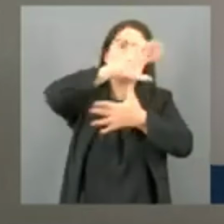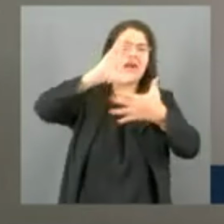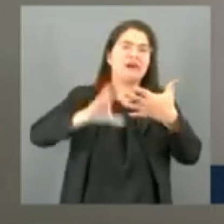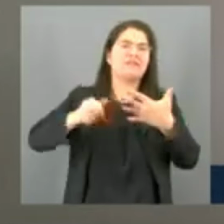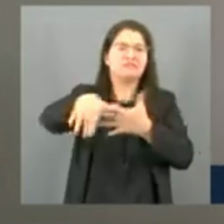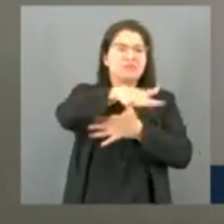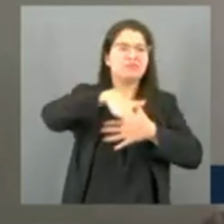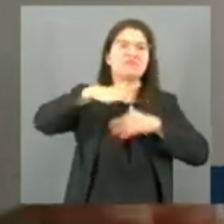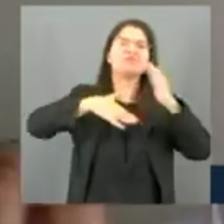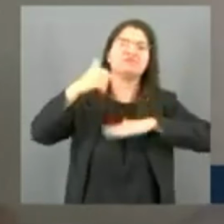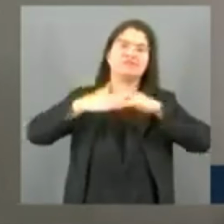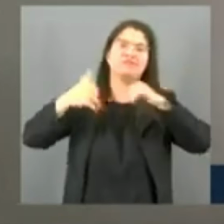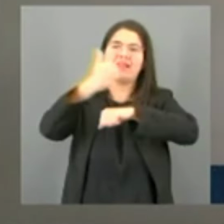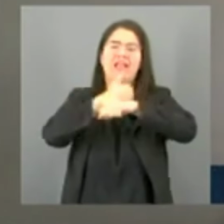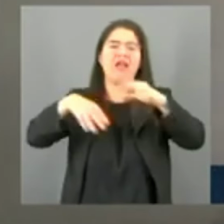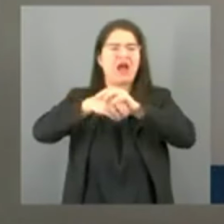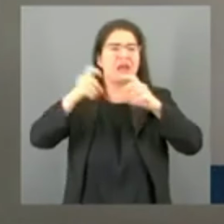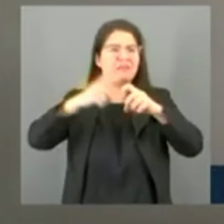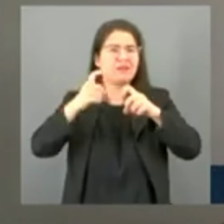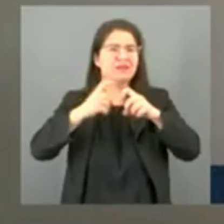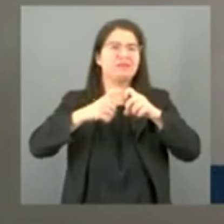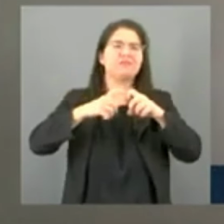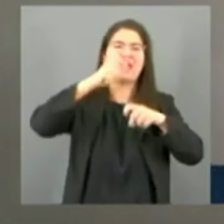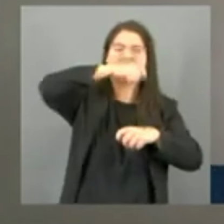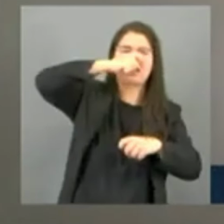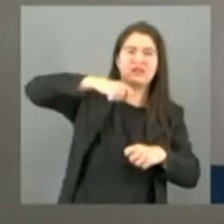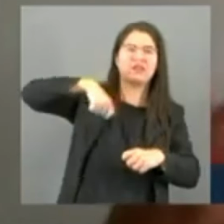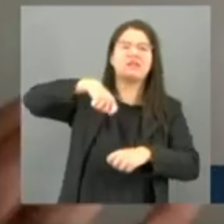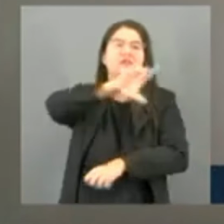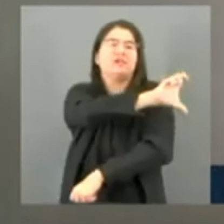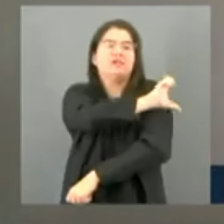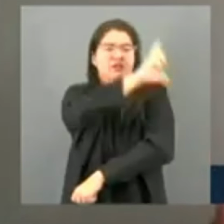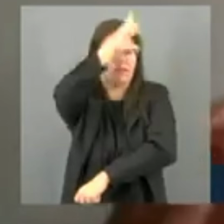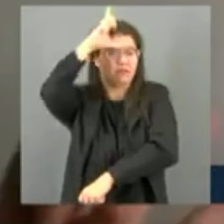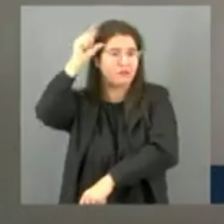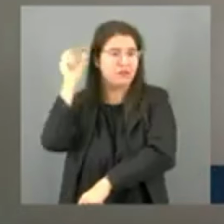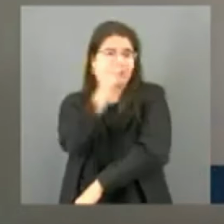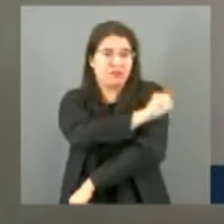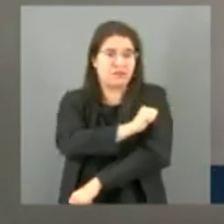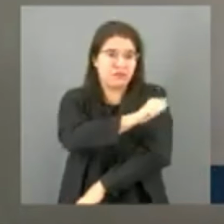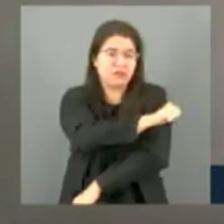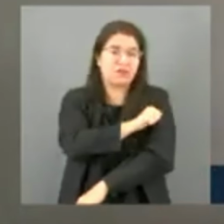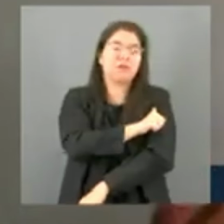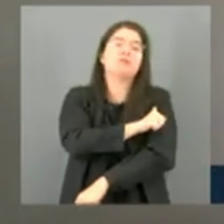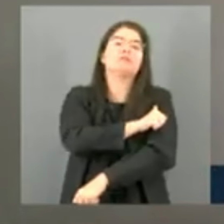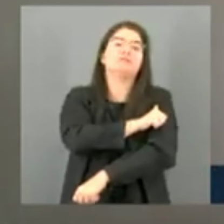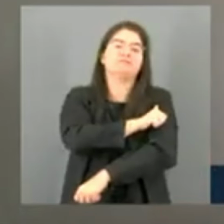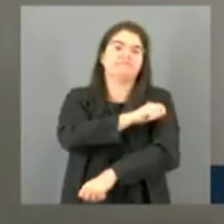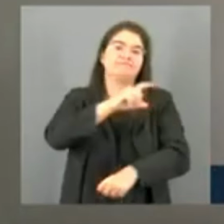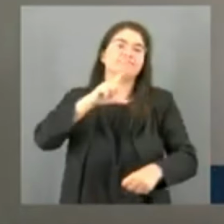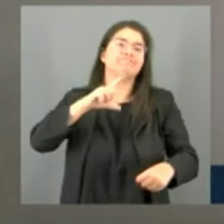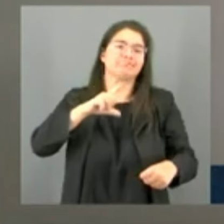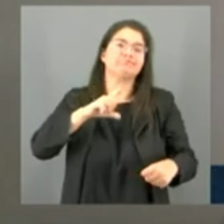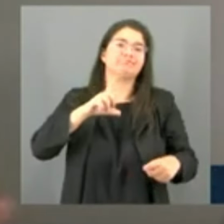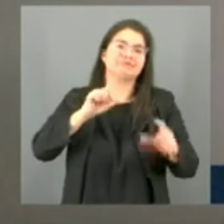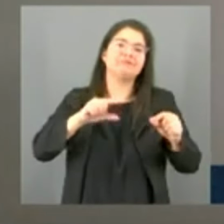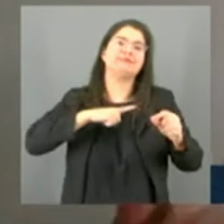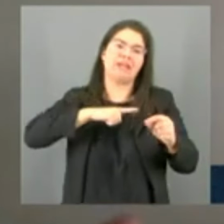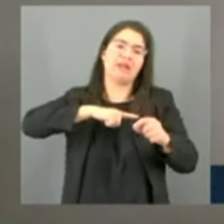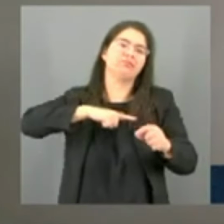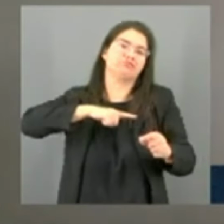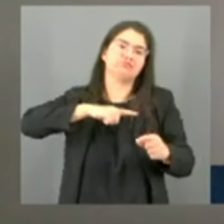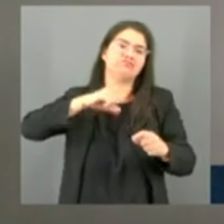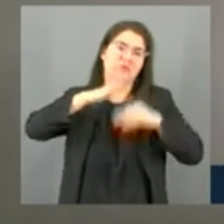aí, dentro da área da medicina, da área do odonto, da área da enfermagem, né, a gente tem inclusive óbitos trazidos pela má conduta